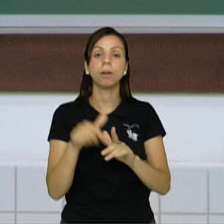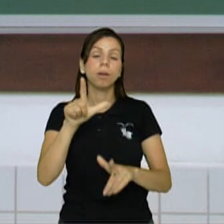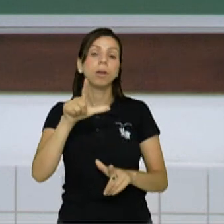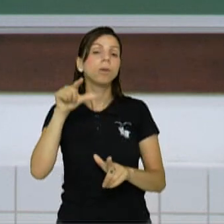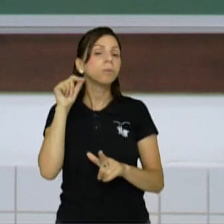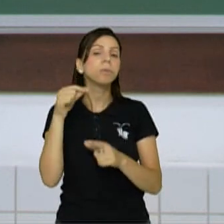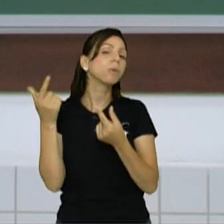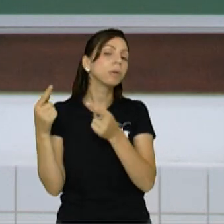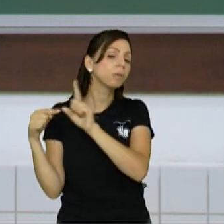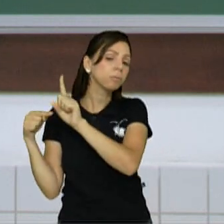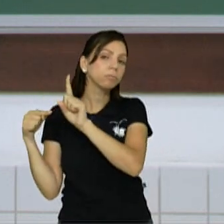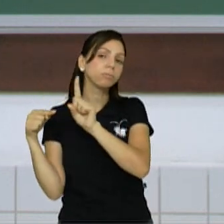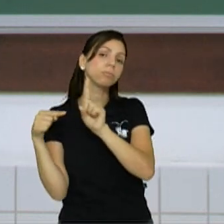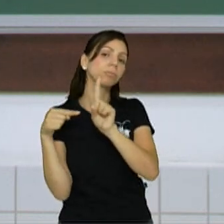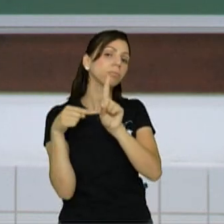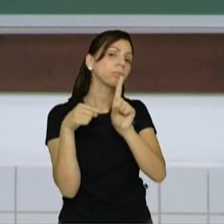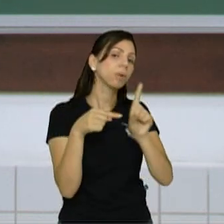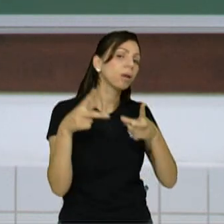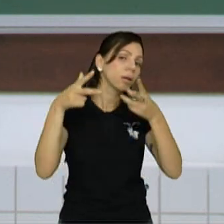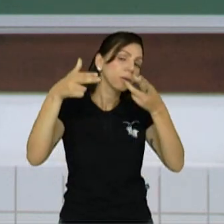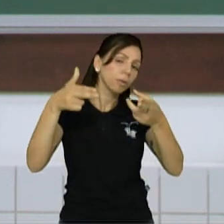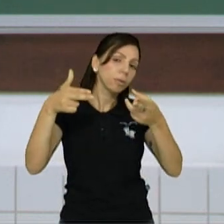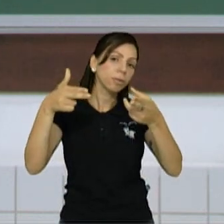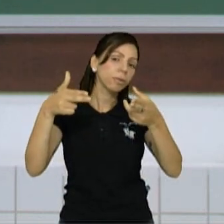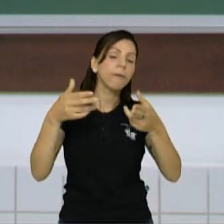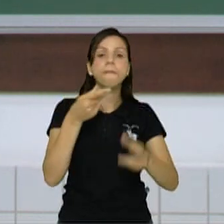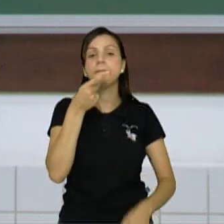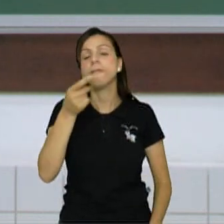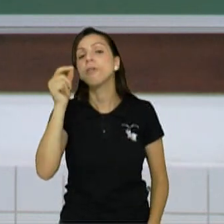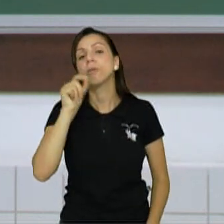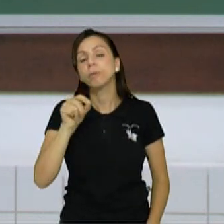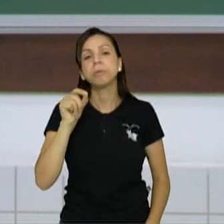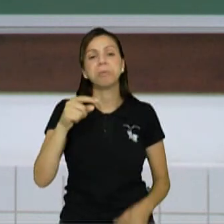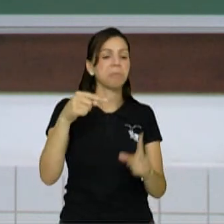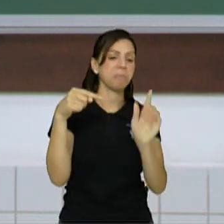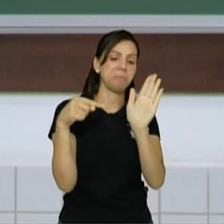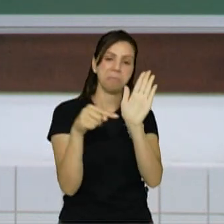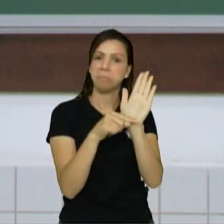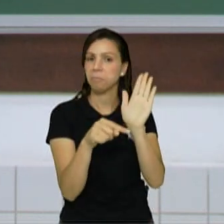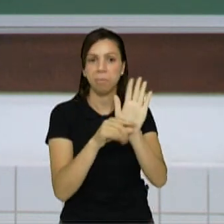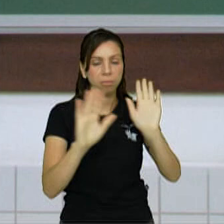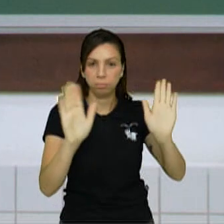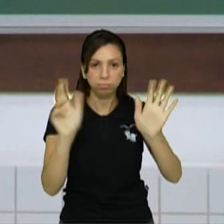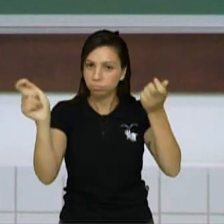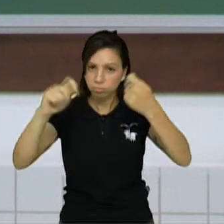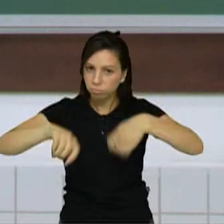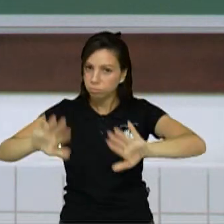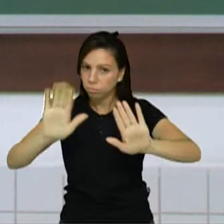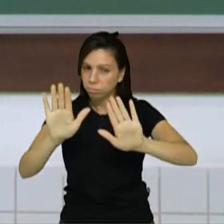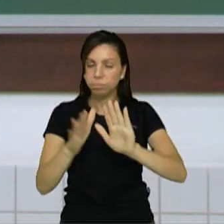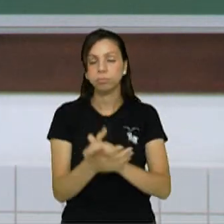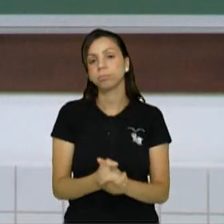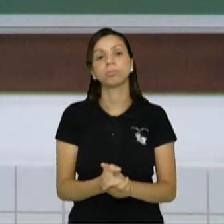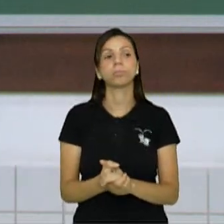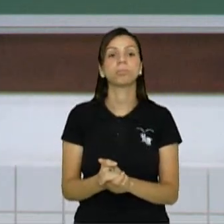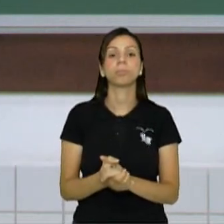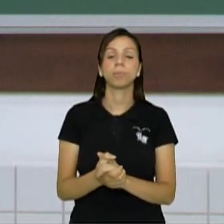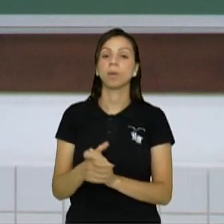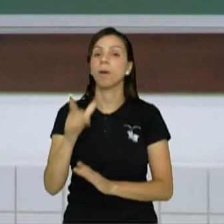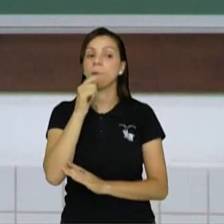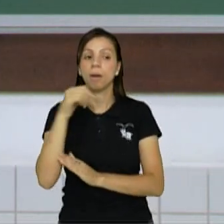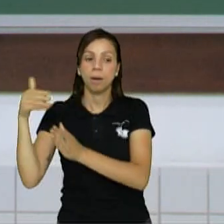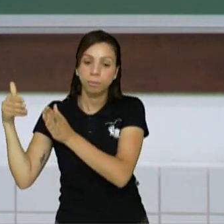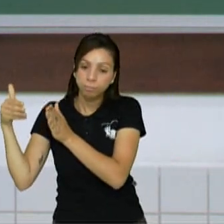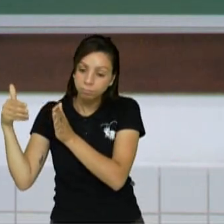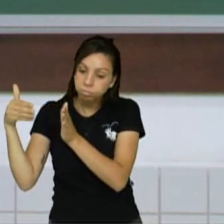mesmo sentido e na mesma direção? Você não vai ficar dizendo que eles têm sinais de menos. Não, agora não precisa. Pense, a correnteza